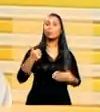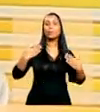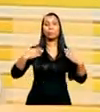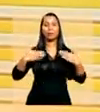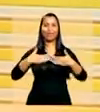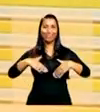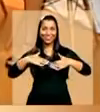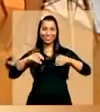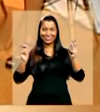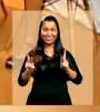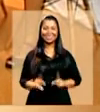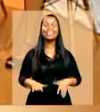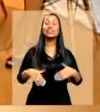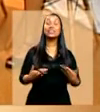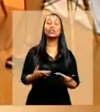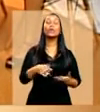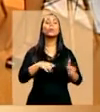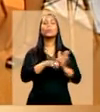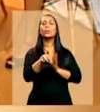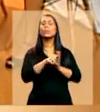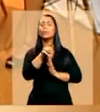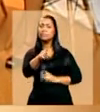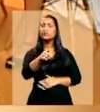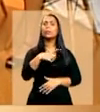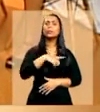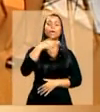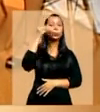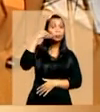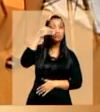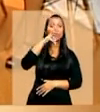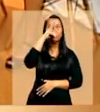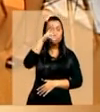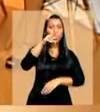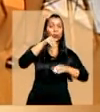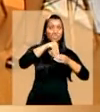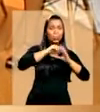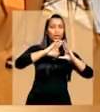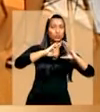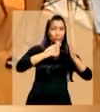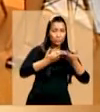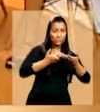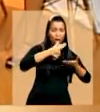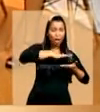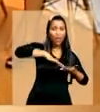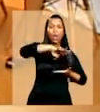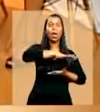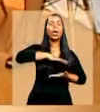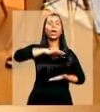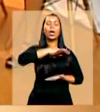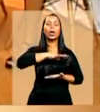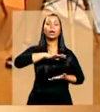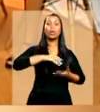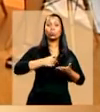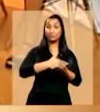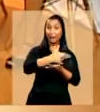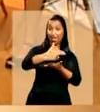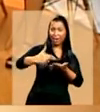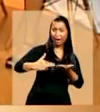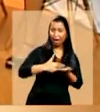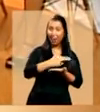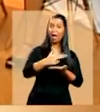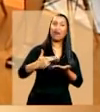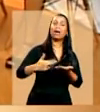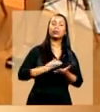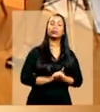Matheus? Exatamente. Deixa eu perguntar para você. Você tem uma experiência muito forte em sala de aula também com relação a artes, não